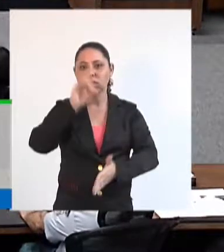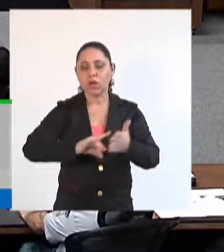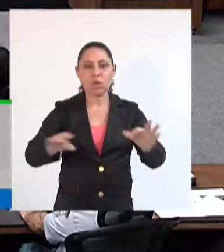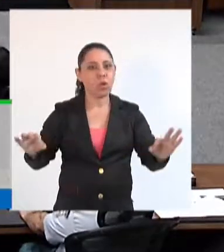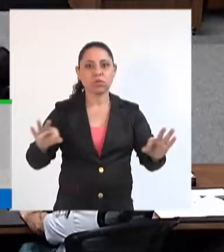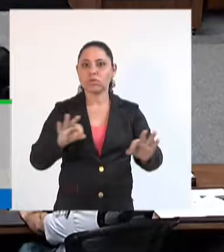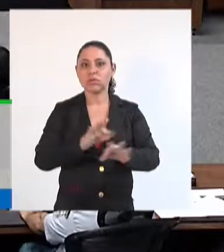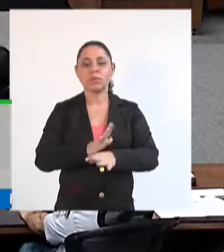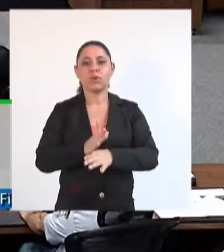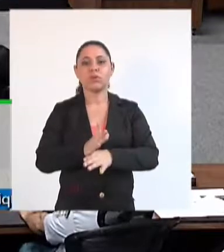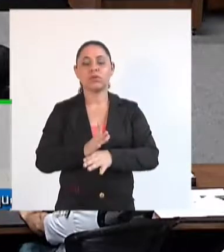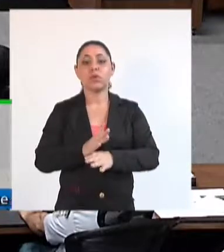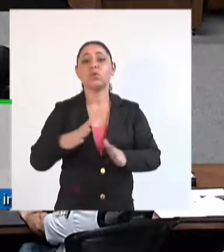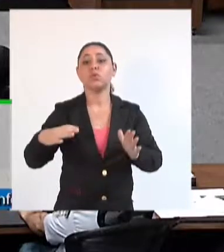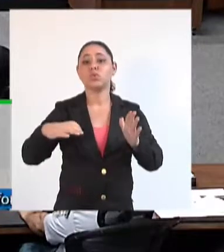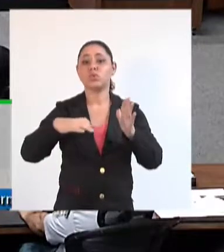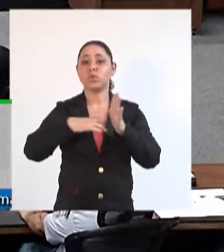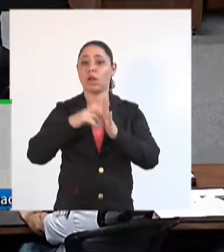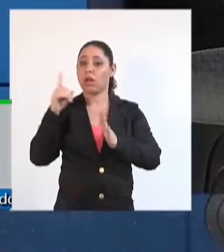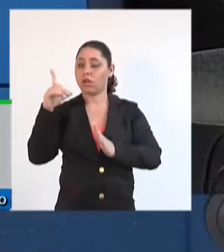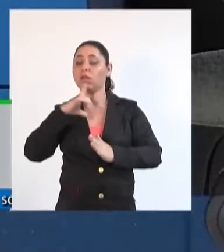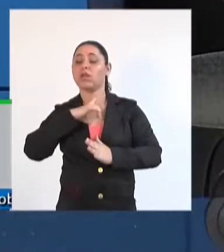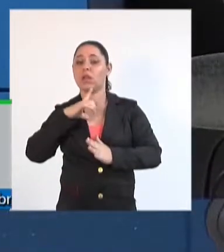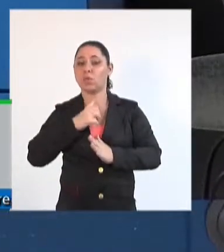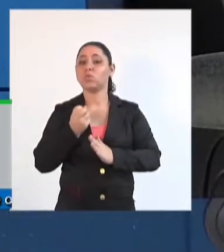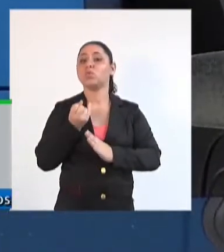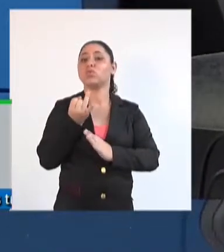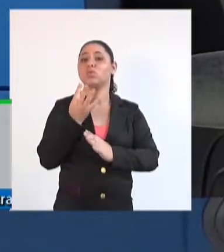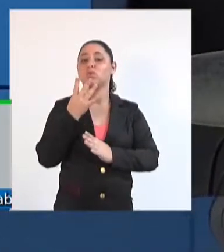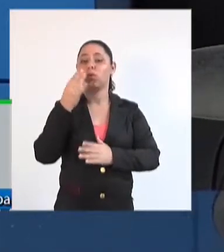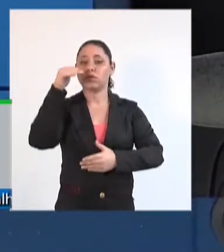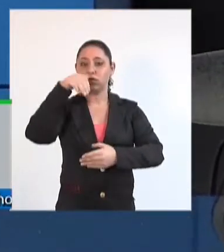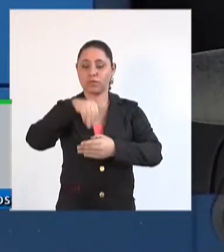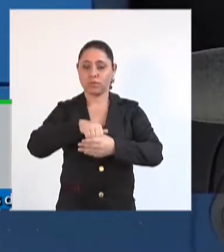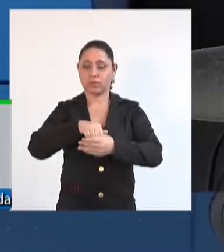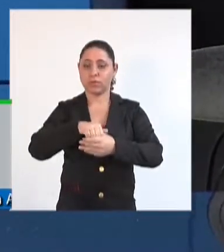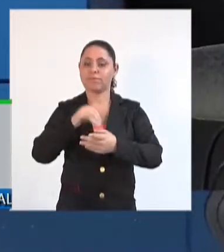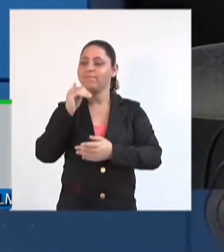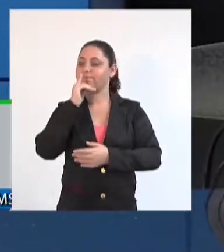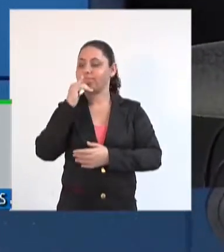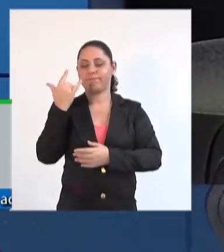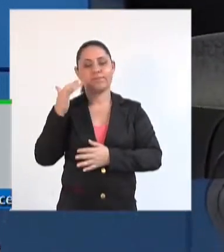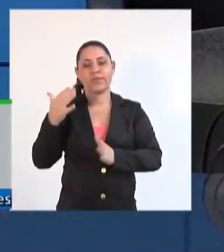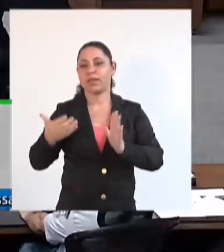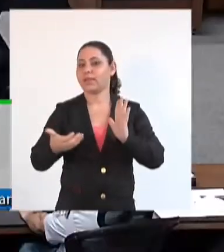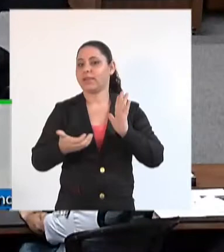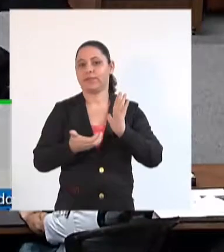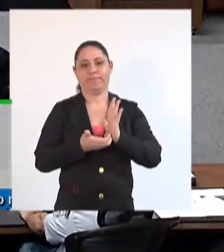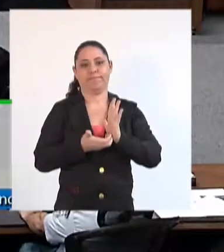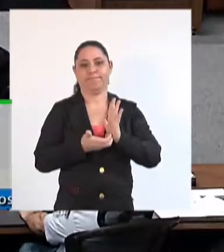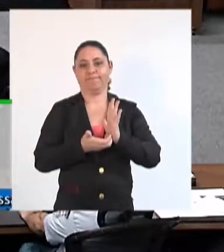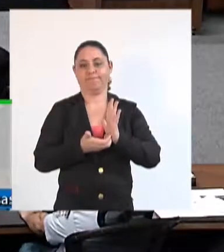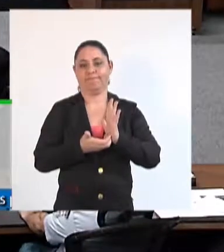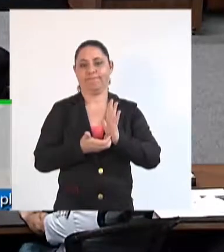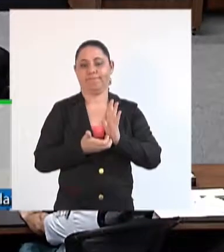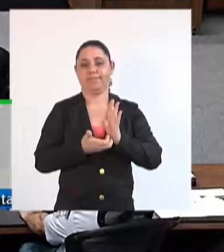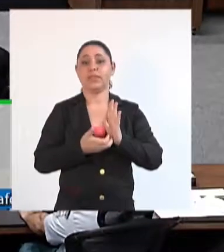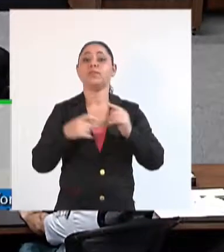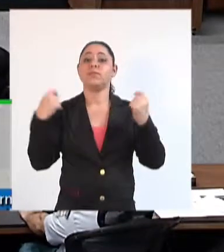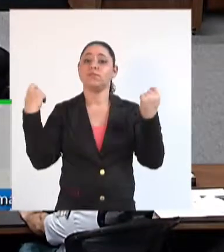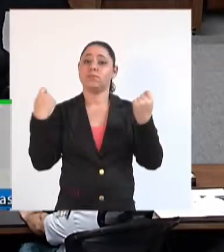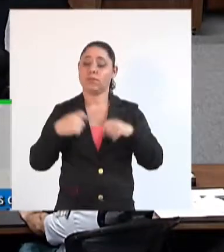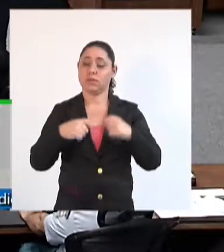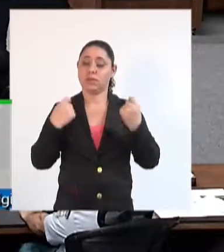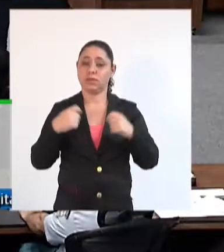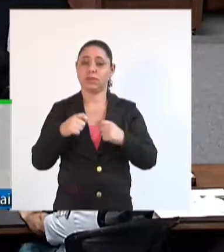No Senado, a gente já tem o número de votos. A gente não tem ainda na Câmara dos Deputados. Então, isso, assim, vamos dizer assim,